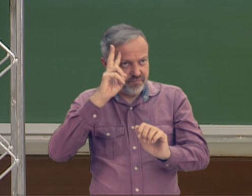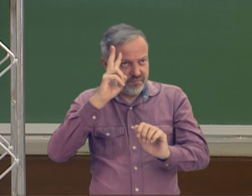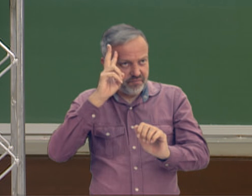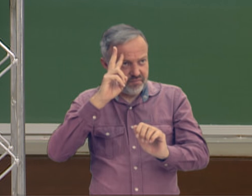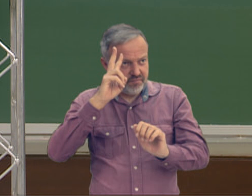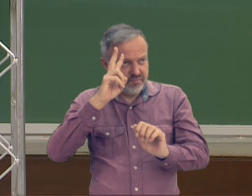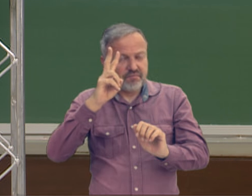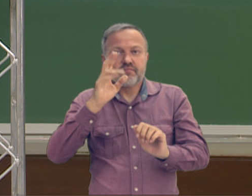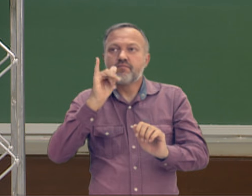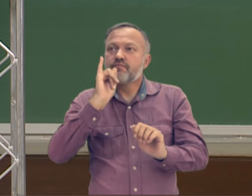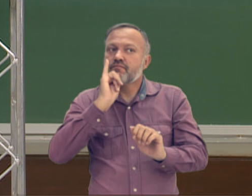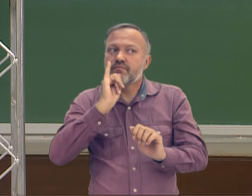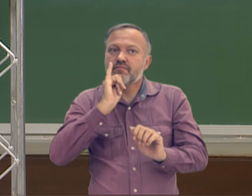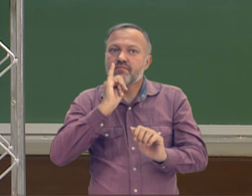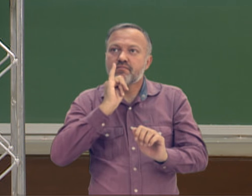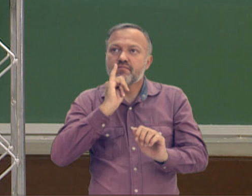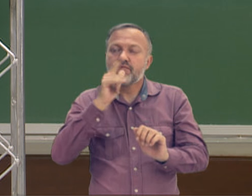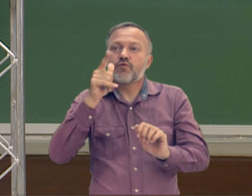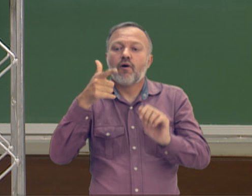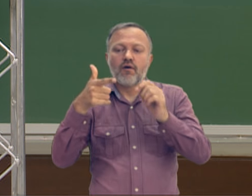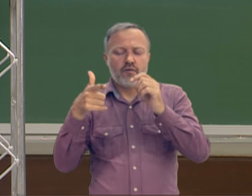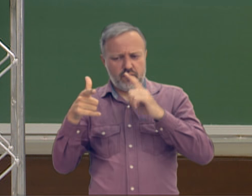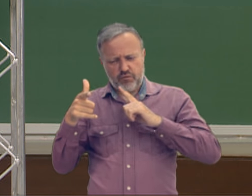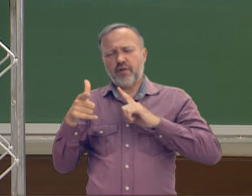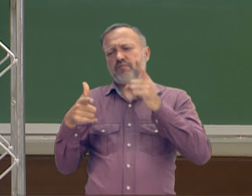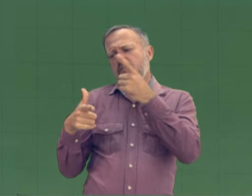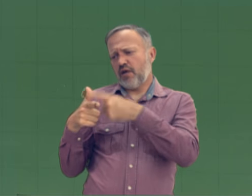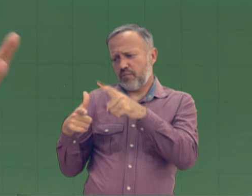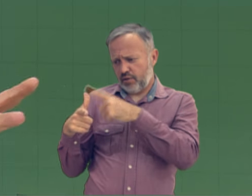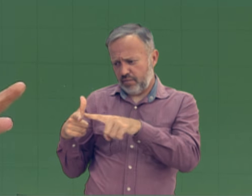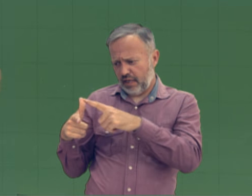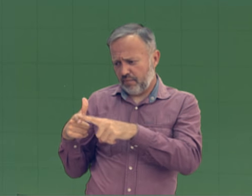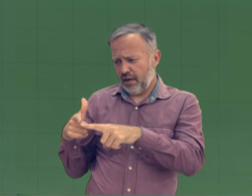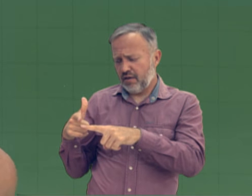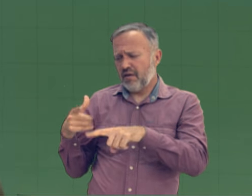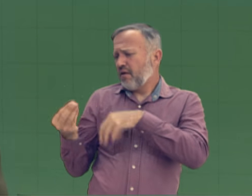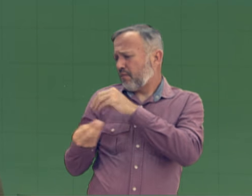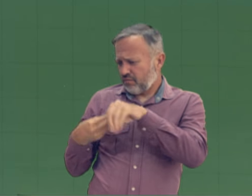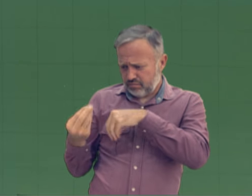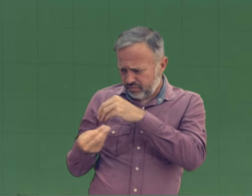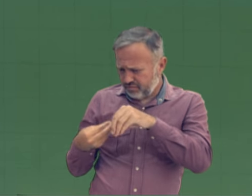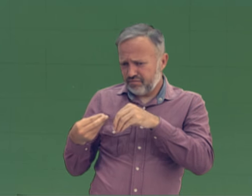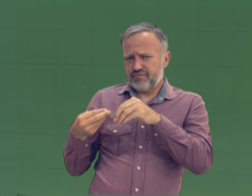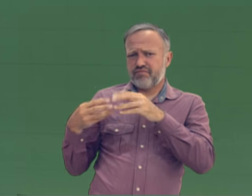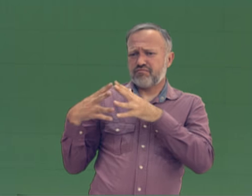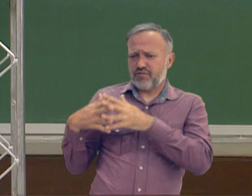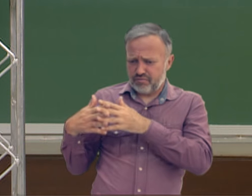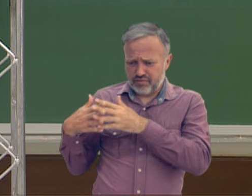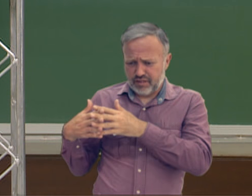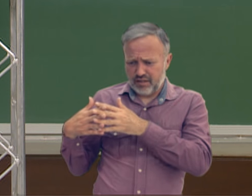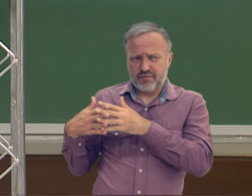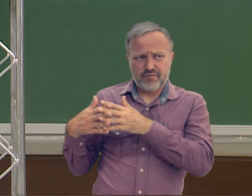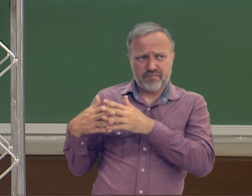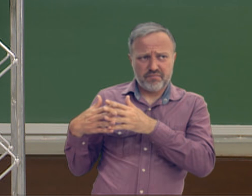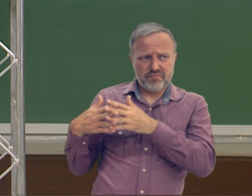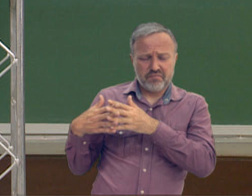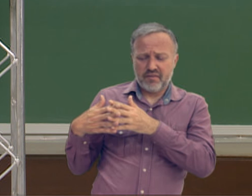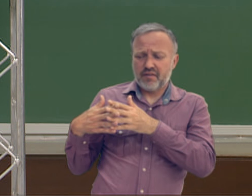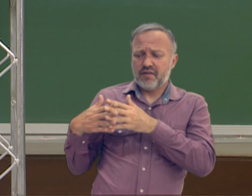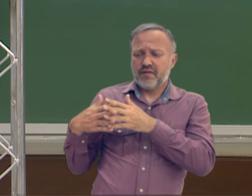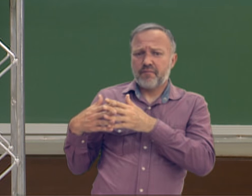conflito? Conflito é aquele problema, aquilo que causou o transtorno. Esse que é o conflito.